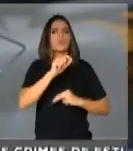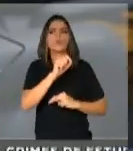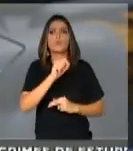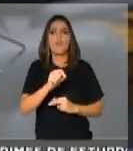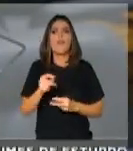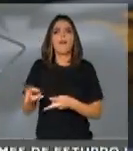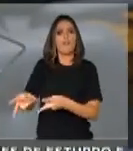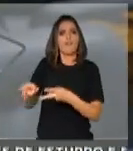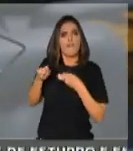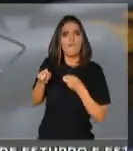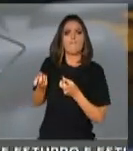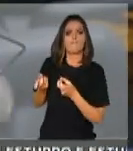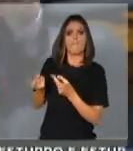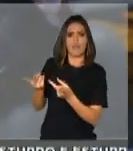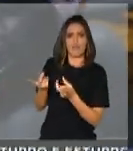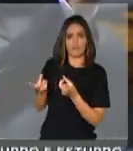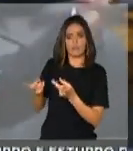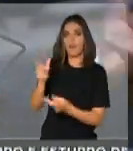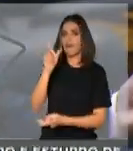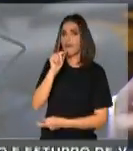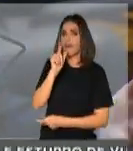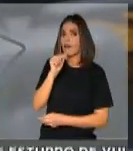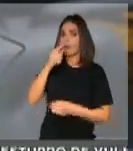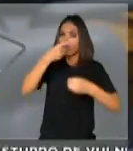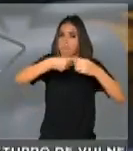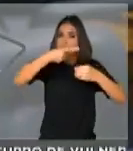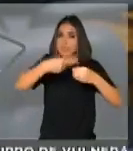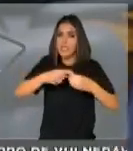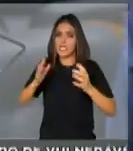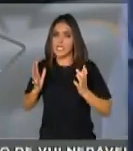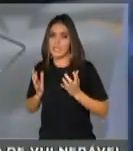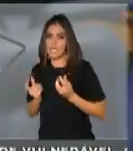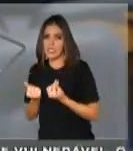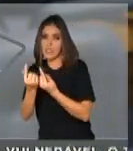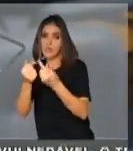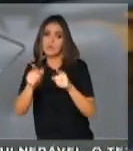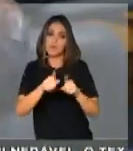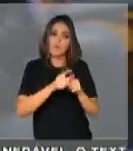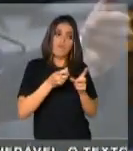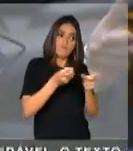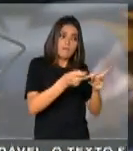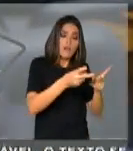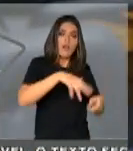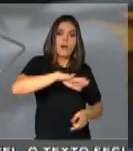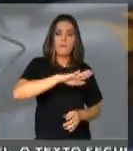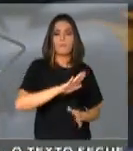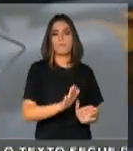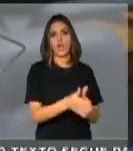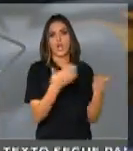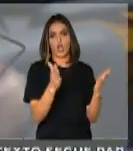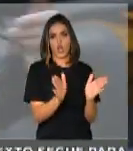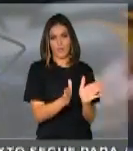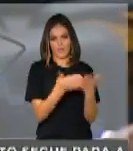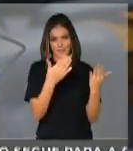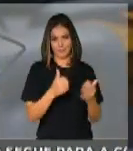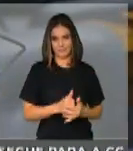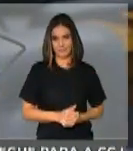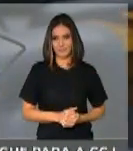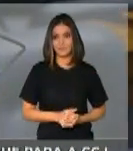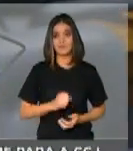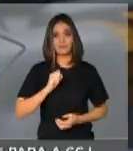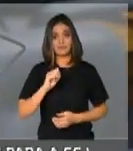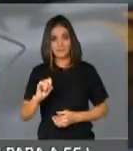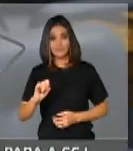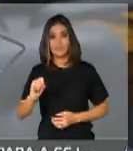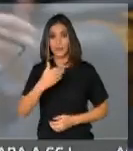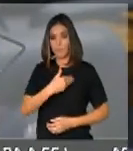na exploração da venda da água para os municípios ricos e também para os municípios pobres. Na hora que o capital foi